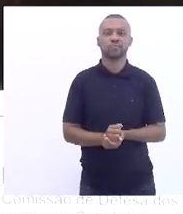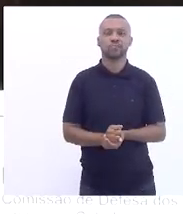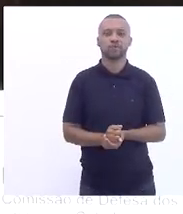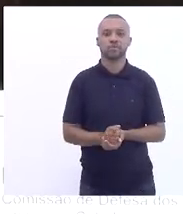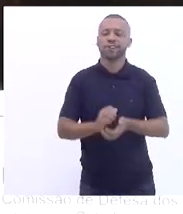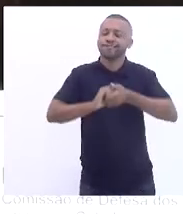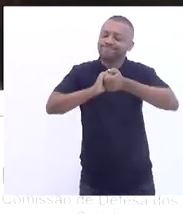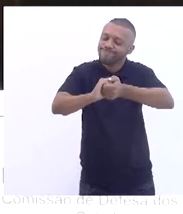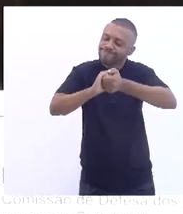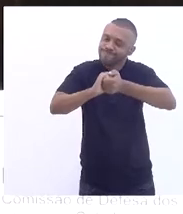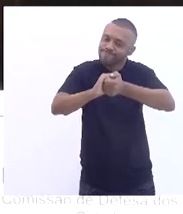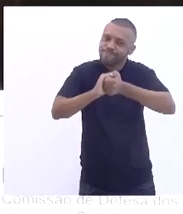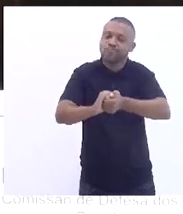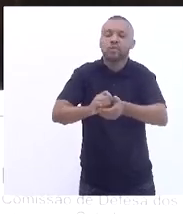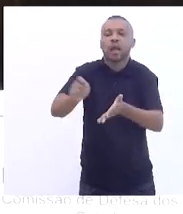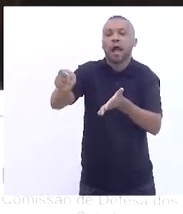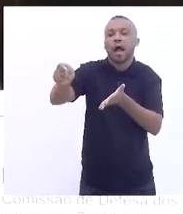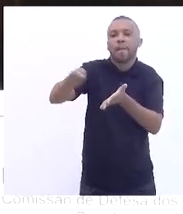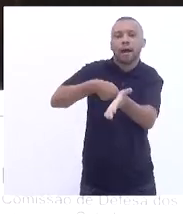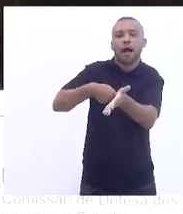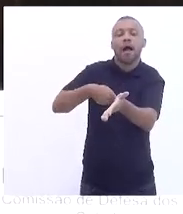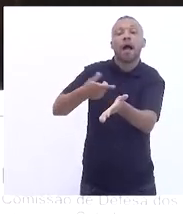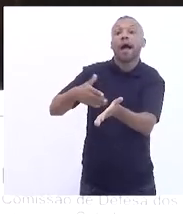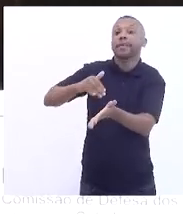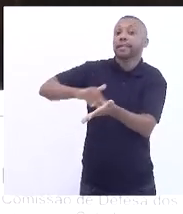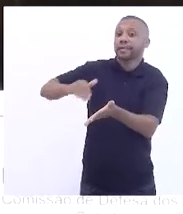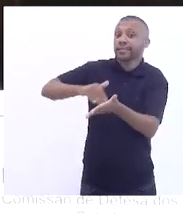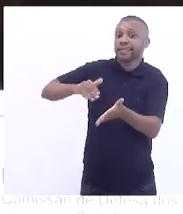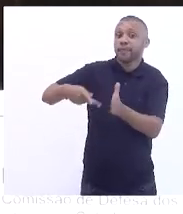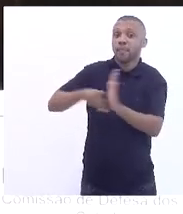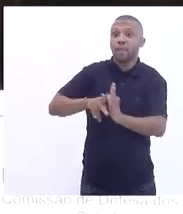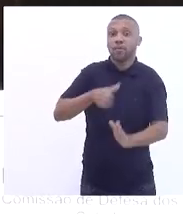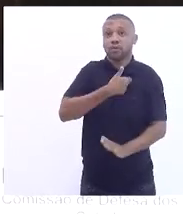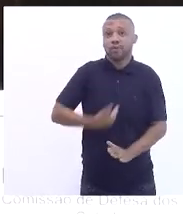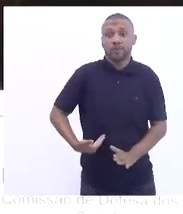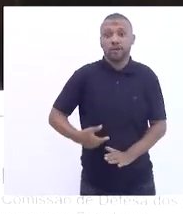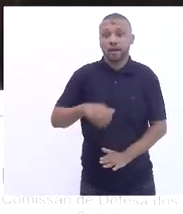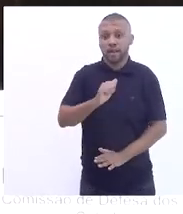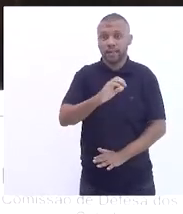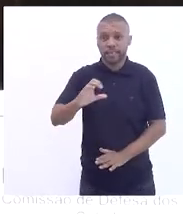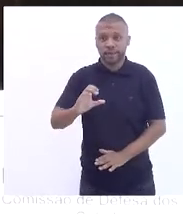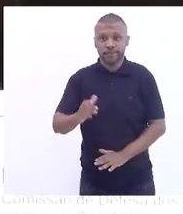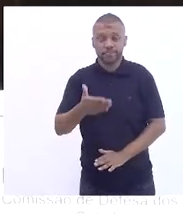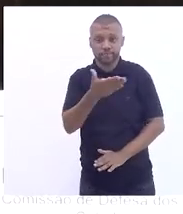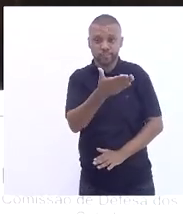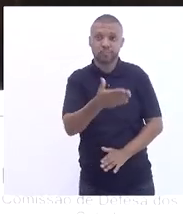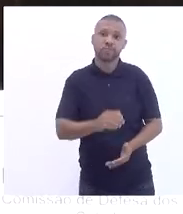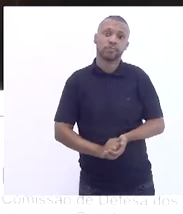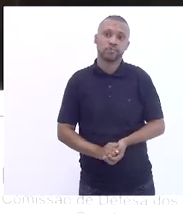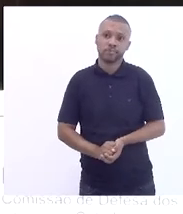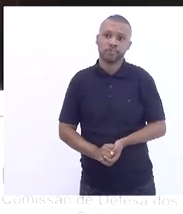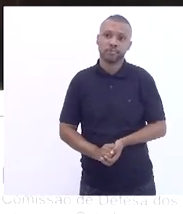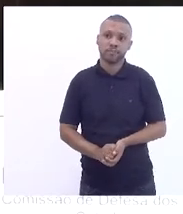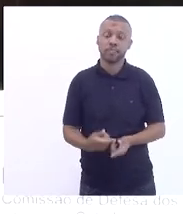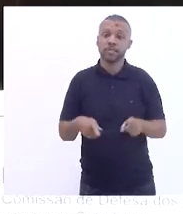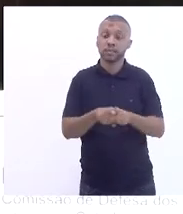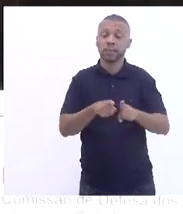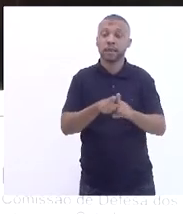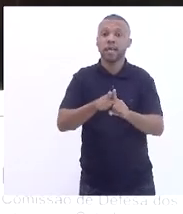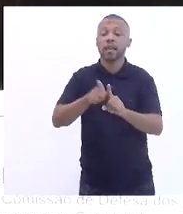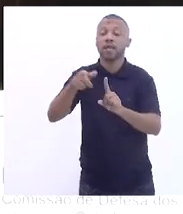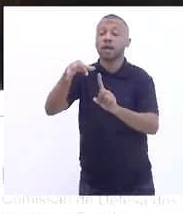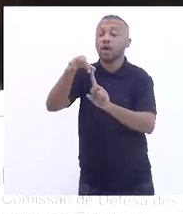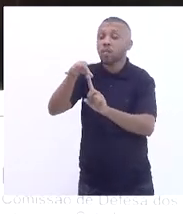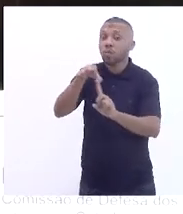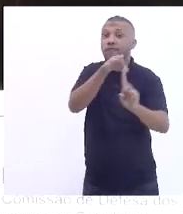cumprimentos assinado o gabinete do Governador e eu seja inclusive no meio a vossa